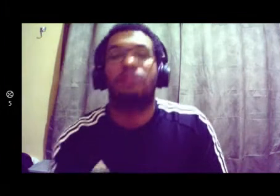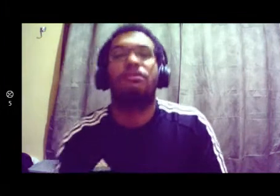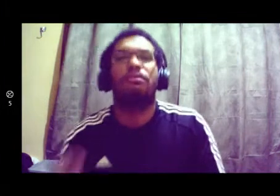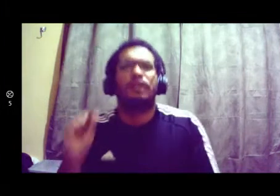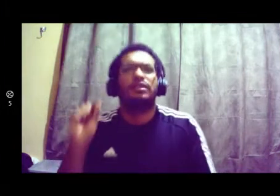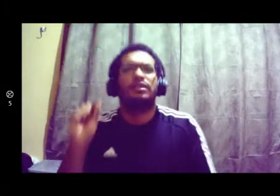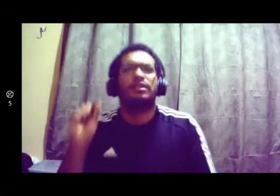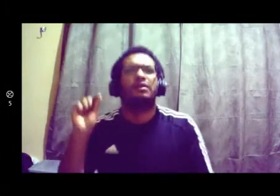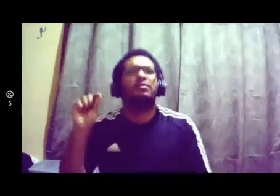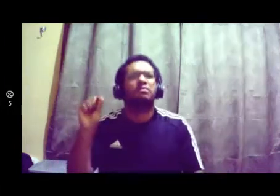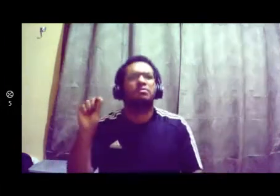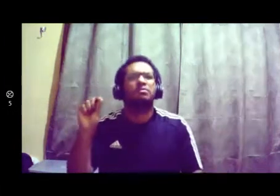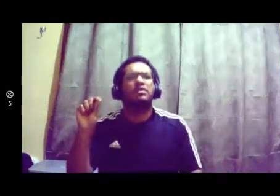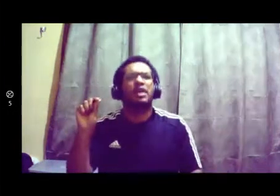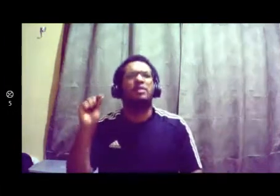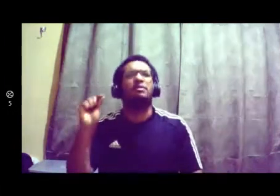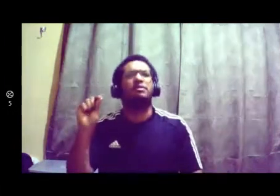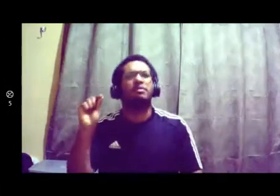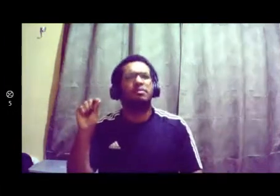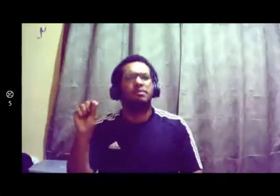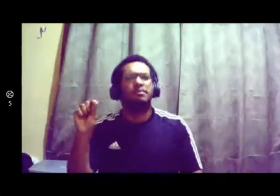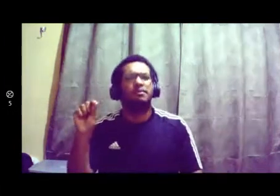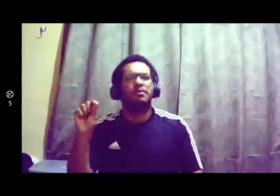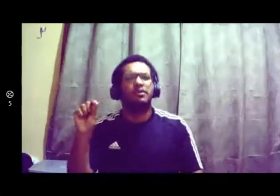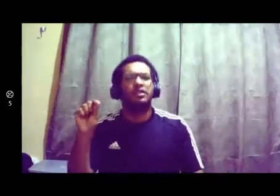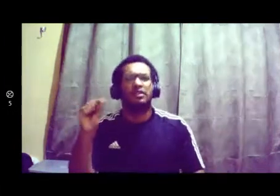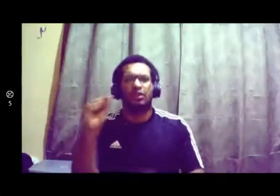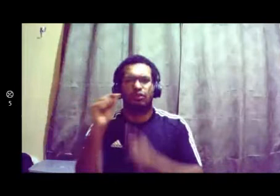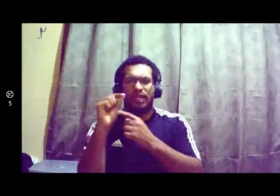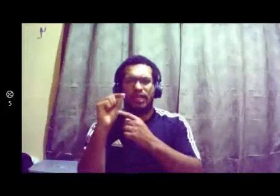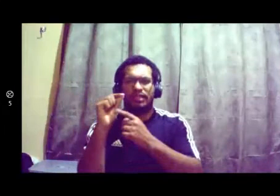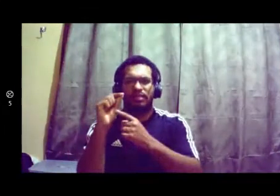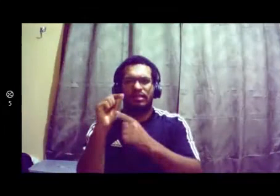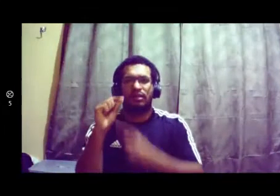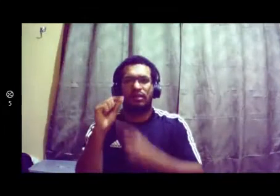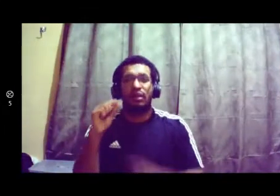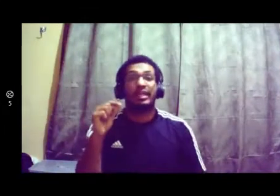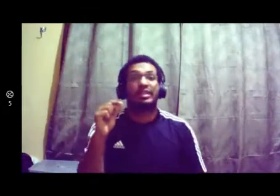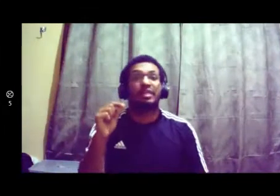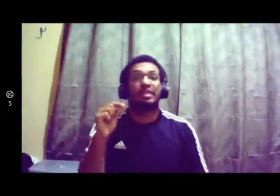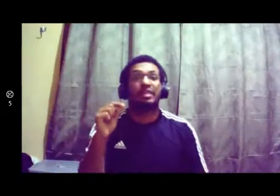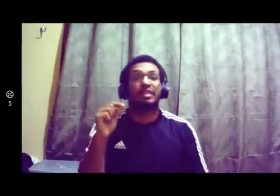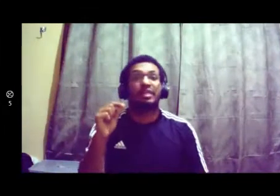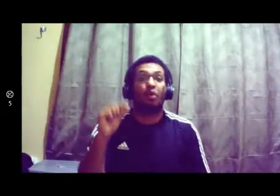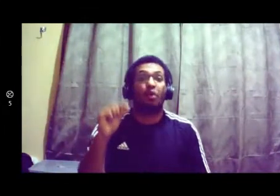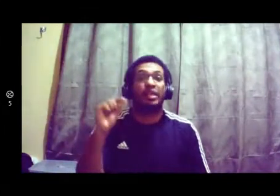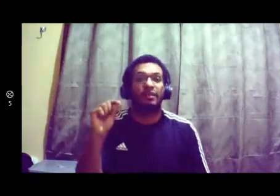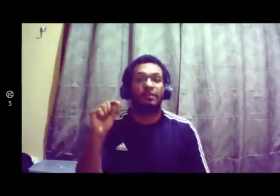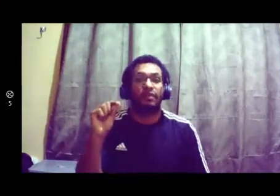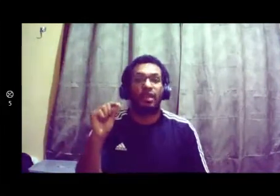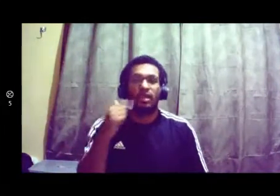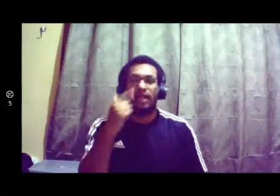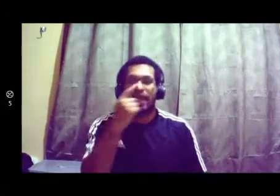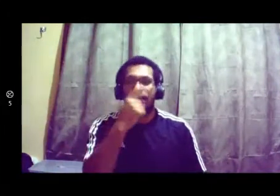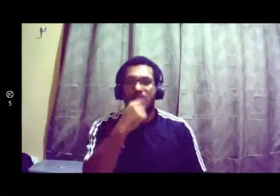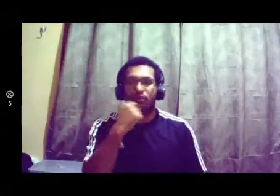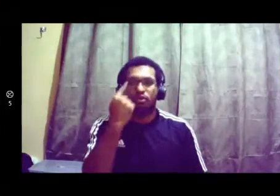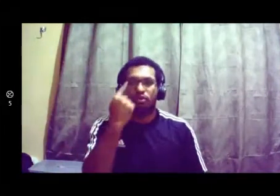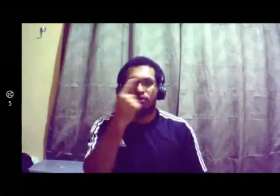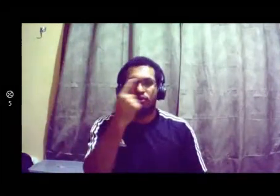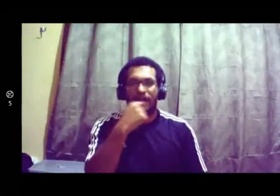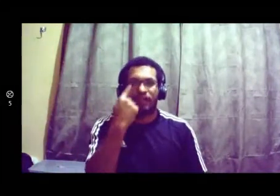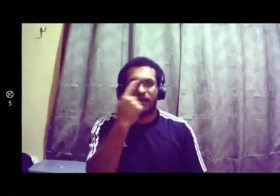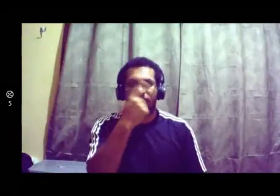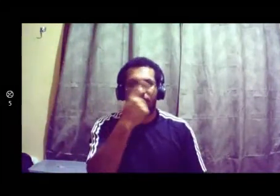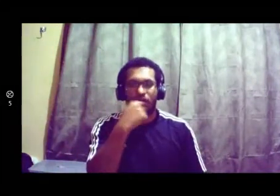Quem? Assim, quem? Você usa essa expressão. que também é o que. E aí está